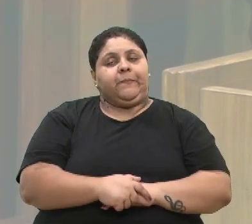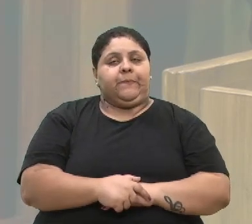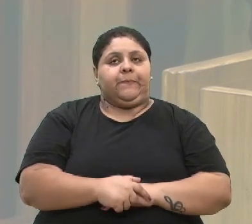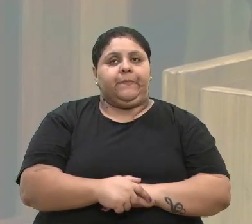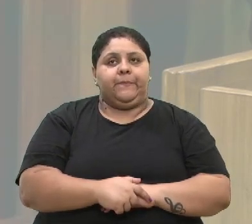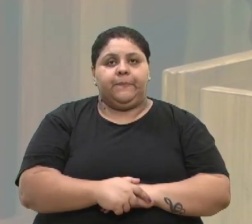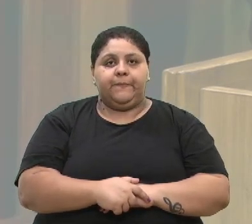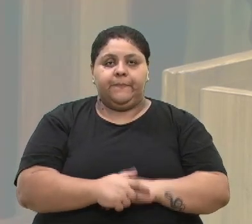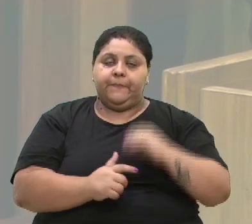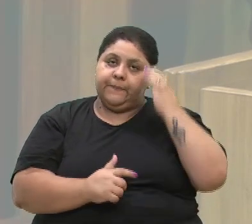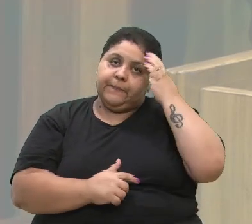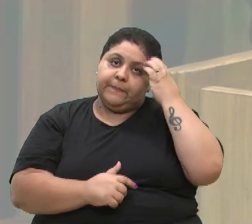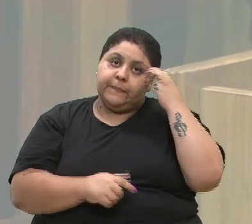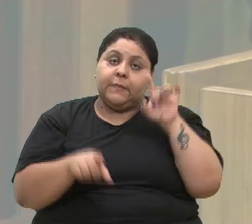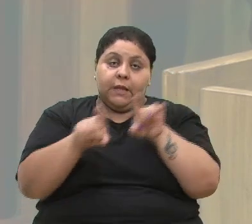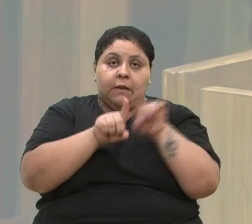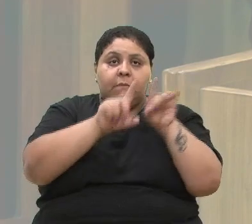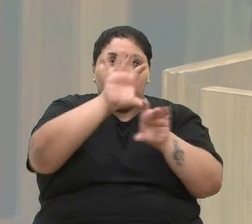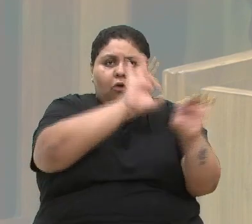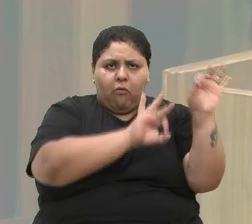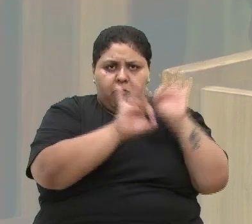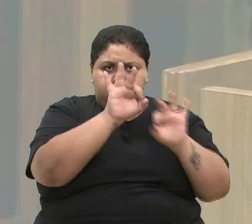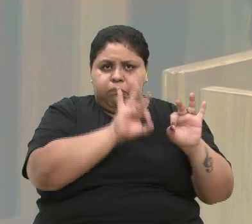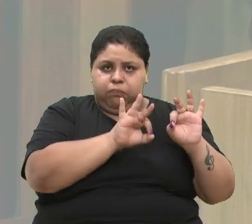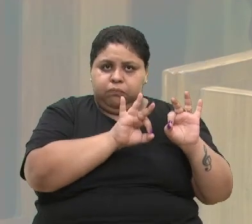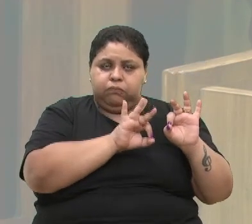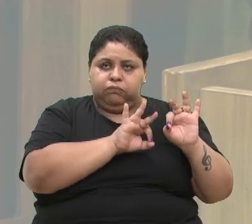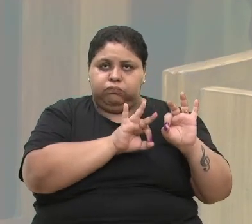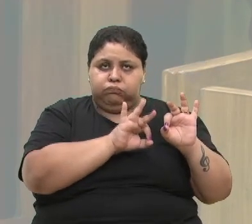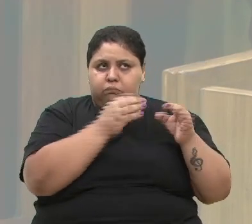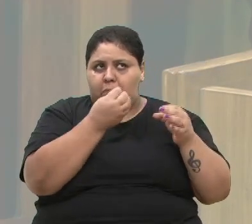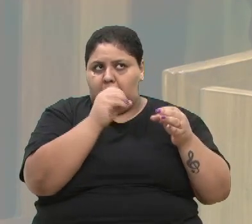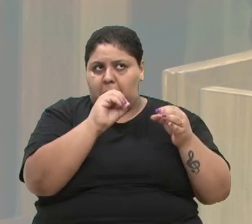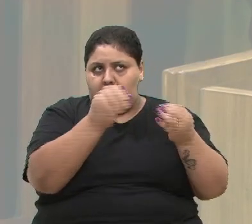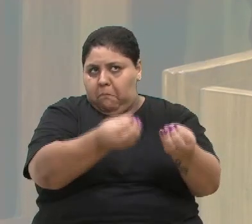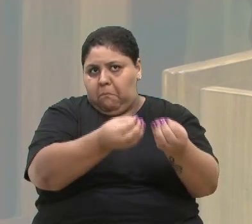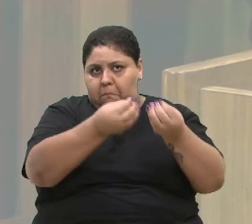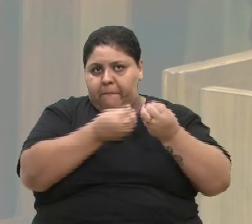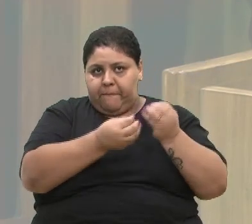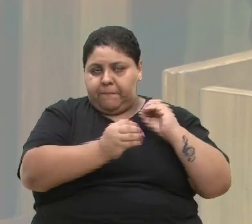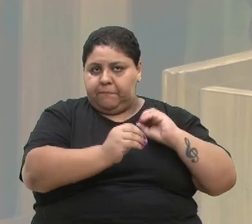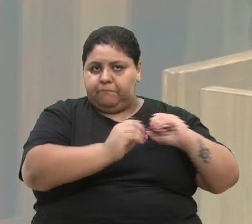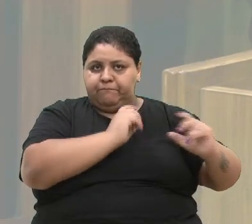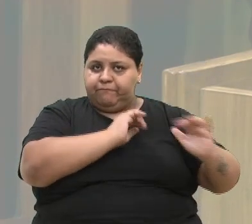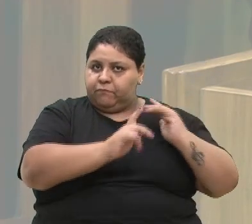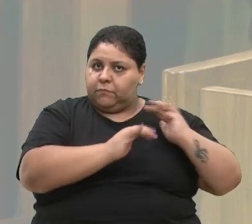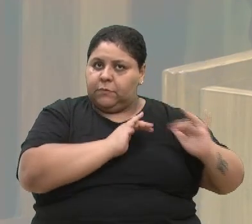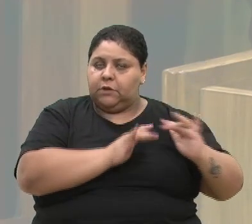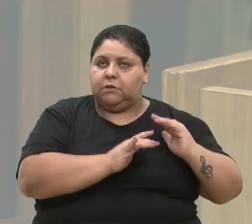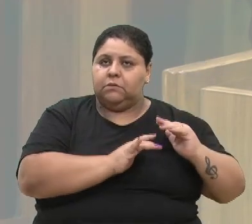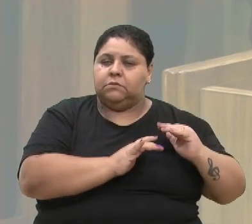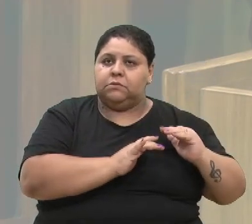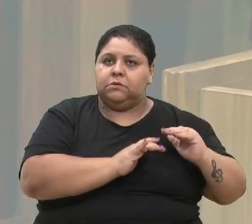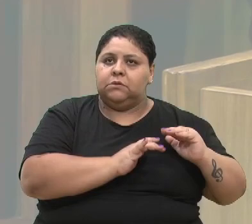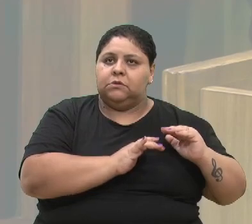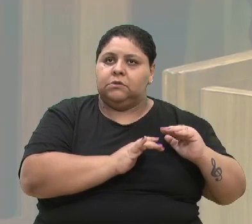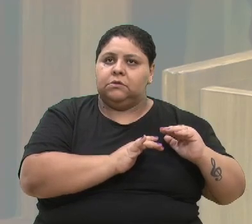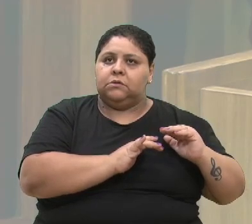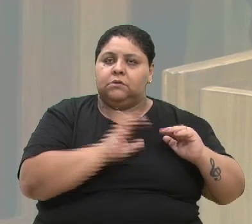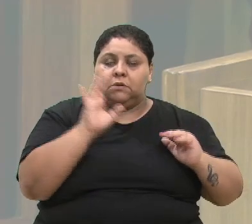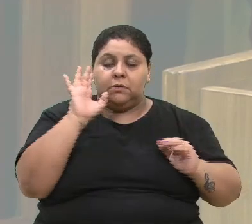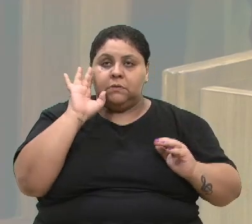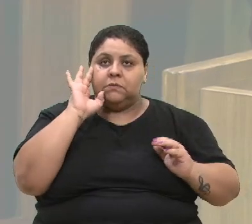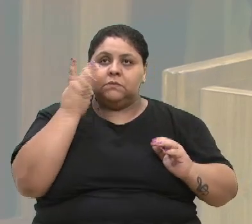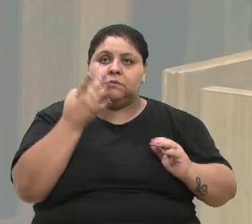Está sendo encabeçado ou trazido um movimento para